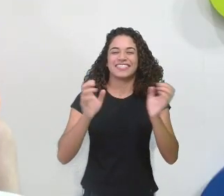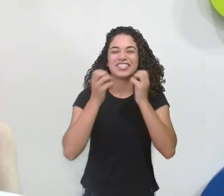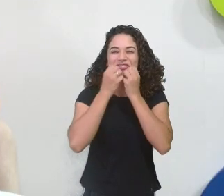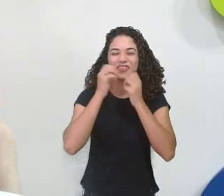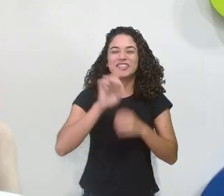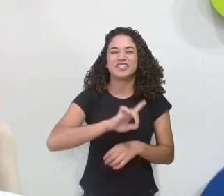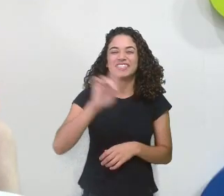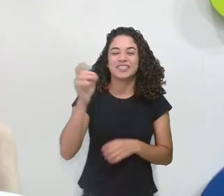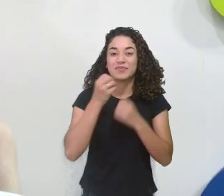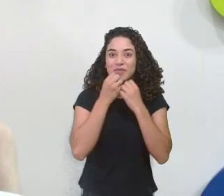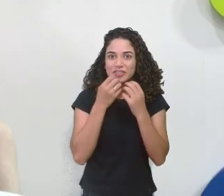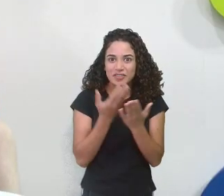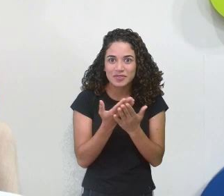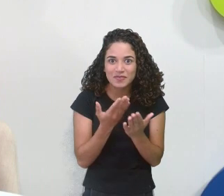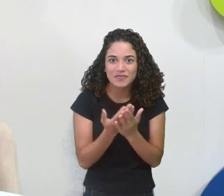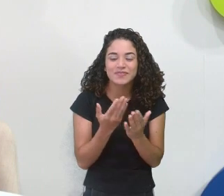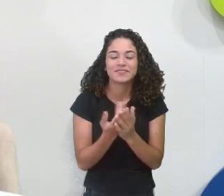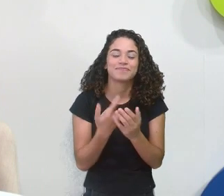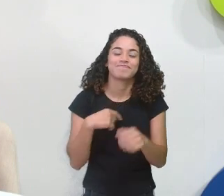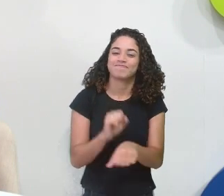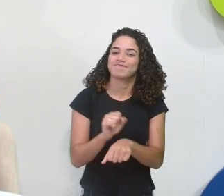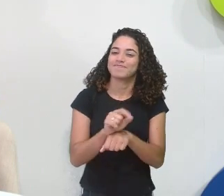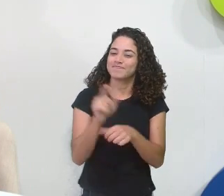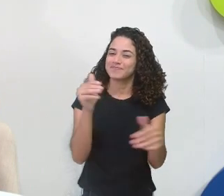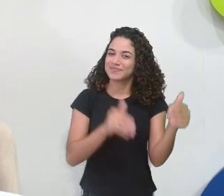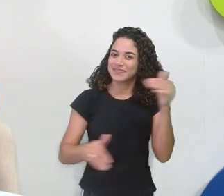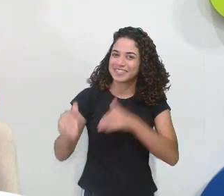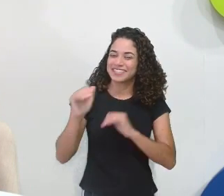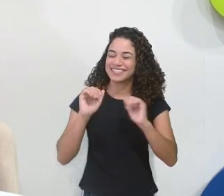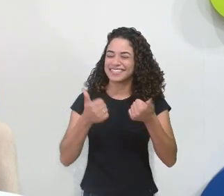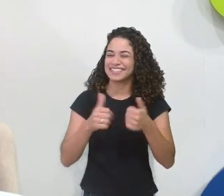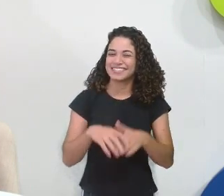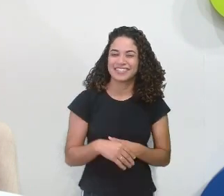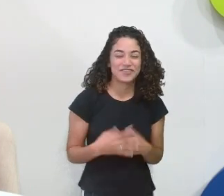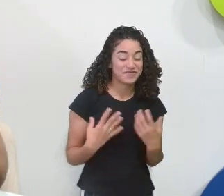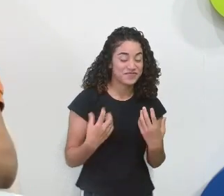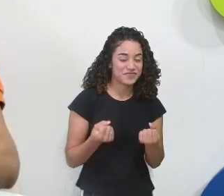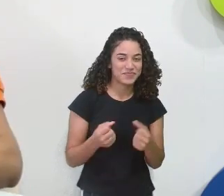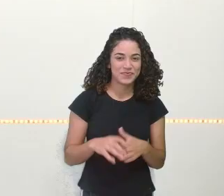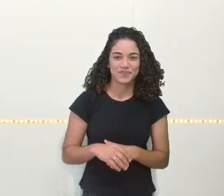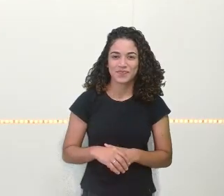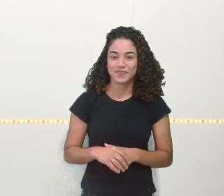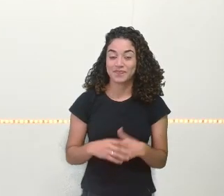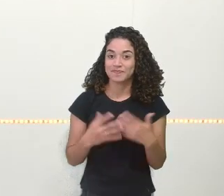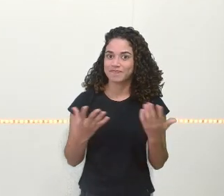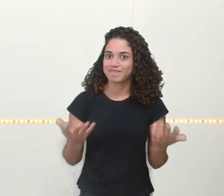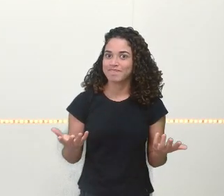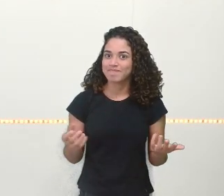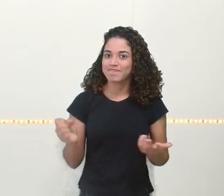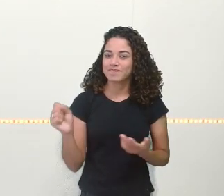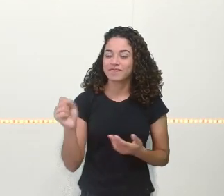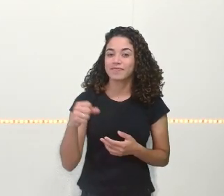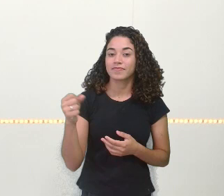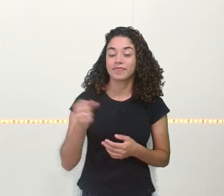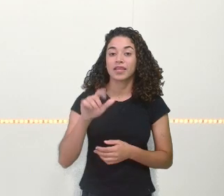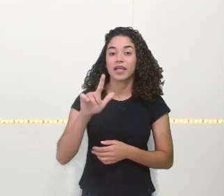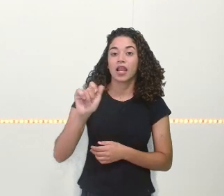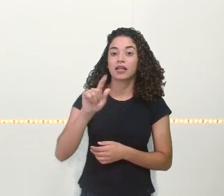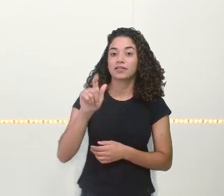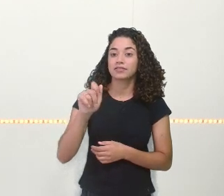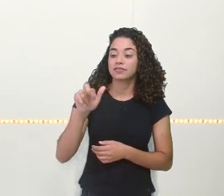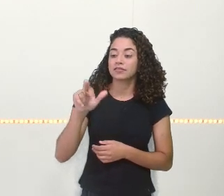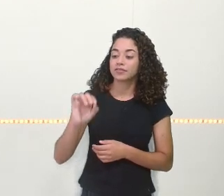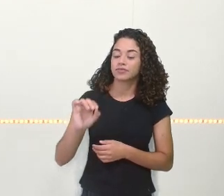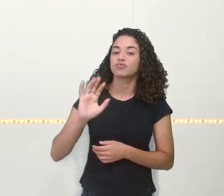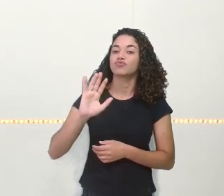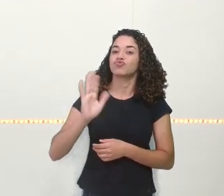dia, estudantes. Estou aqui esperando a participação de cada um de vocês, tá? Vamos lá. Isso, o Lázaro já estava aí, né?